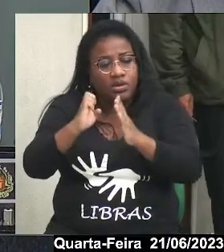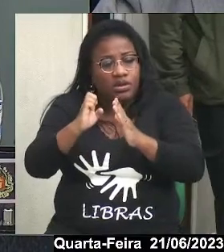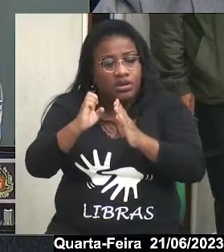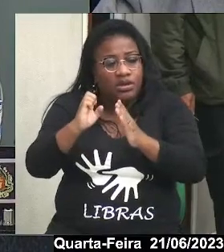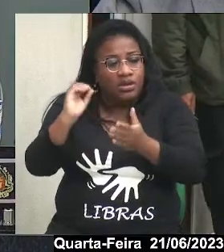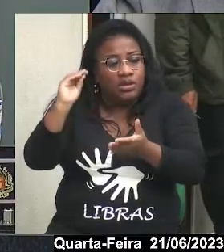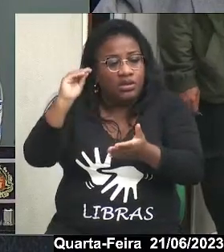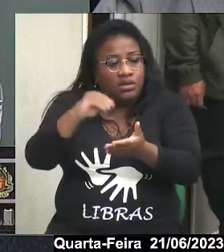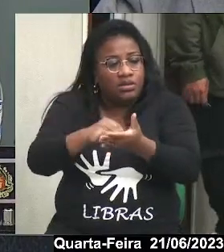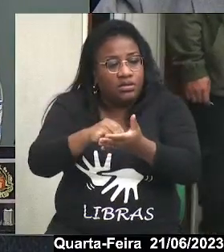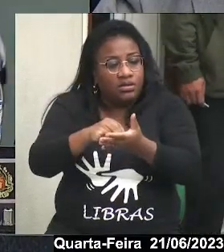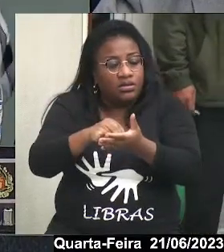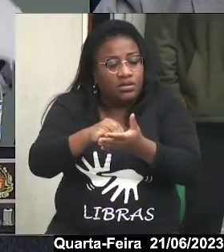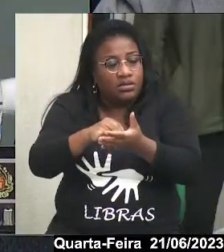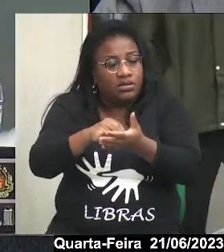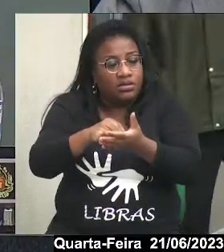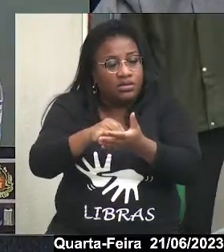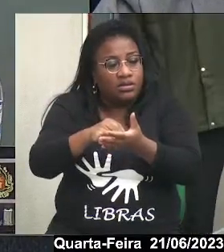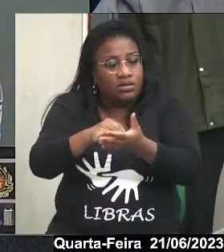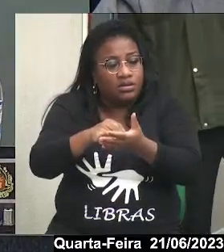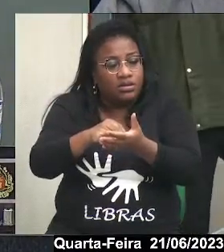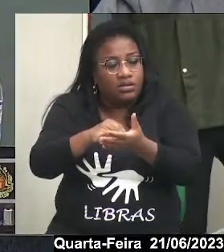localidade apropriada do município.